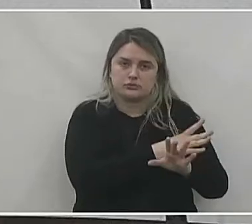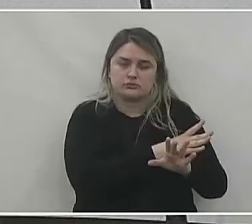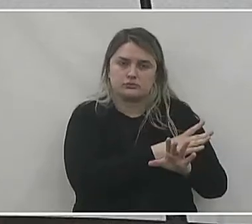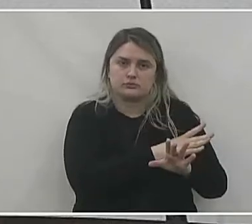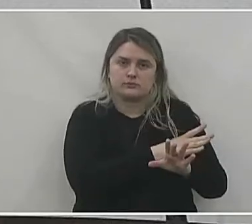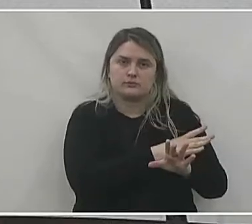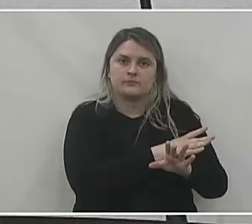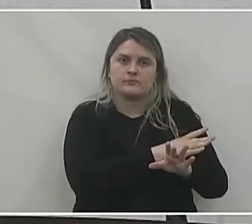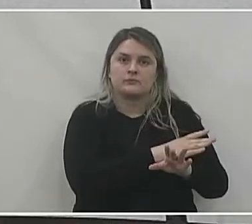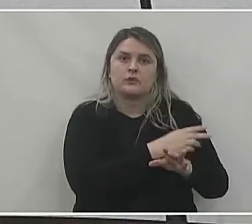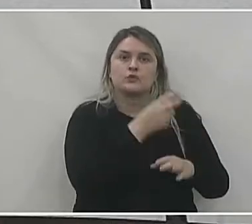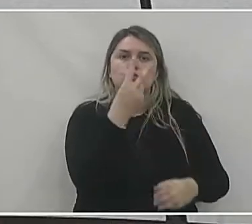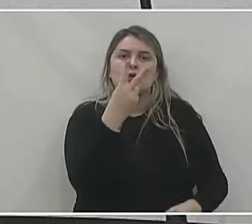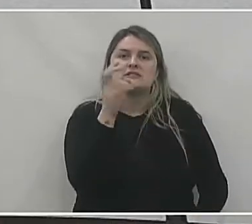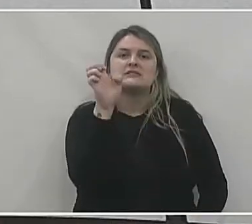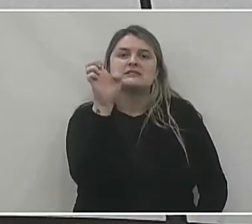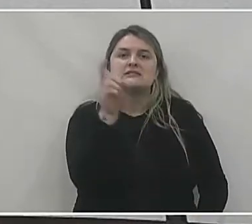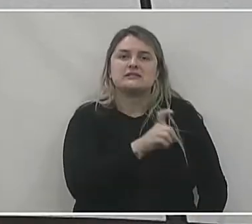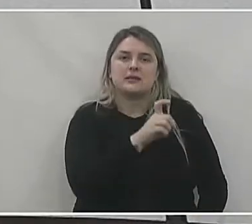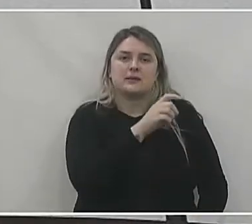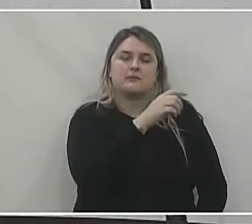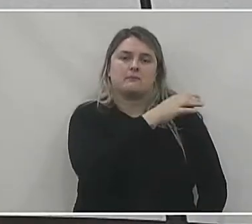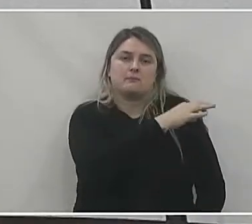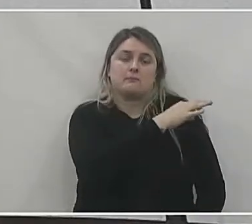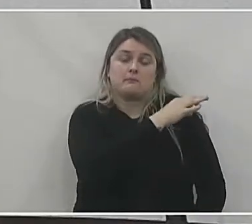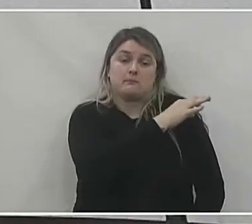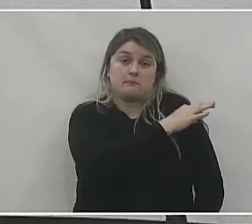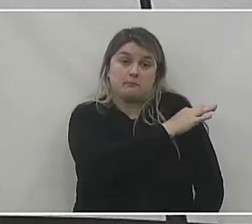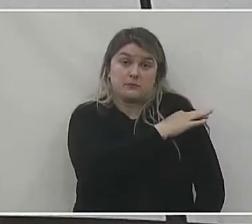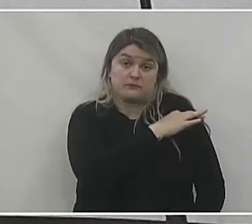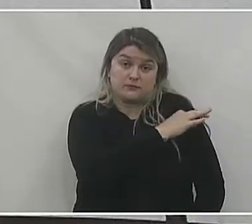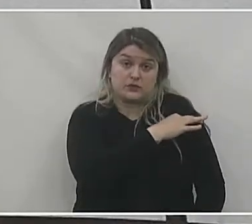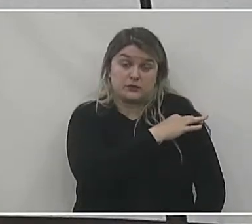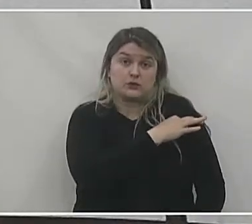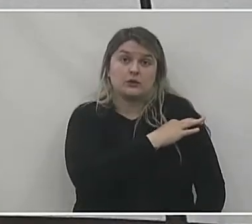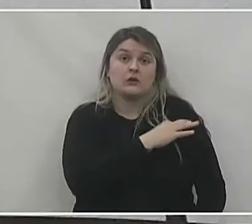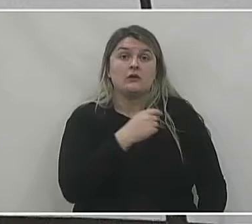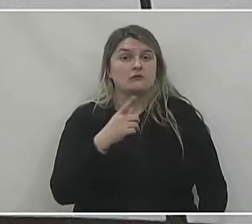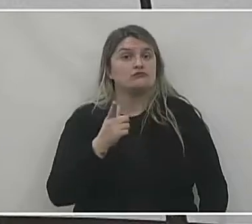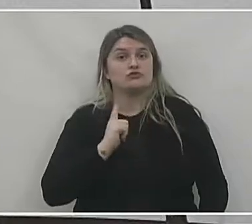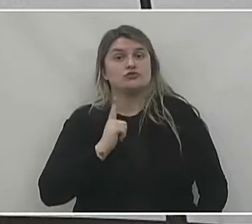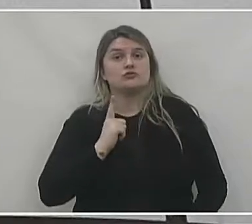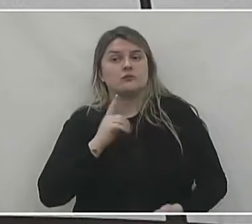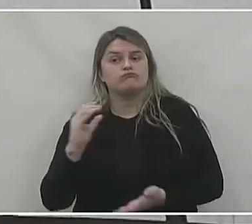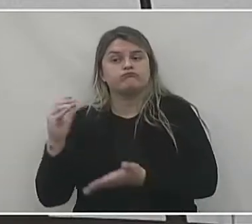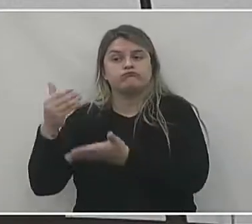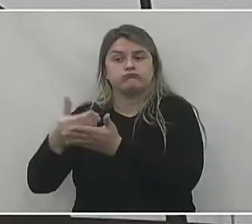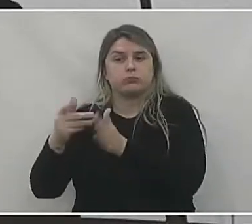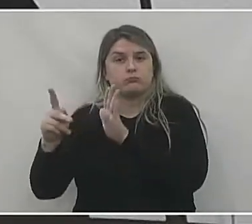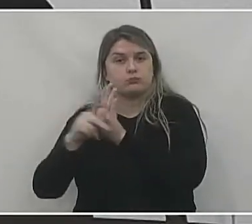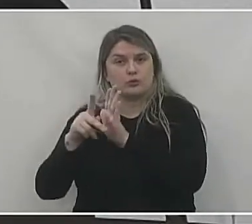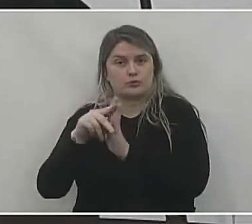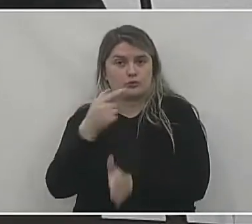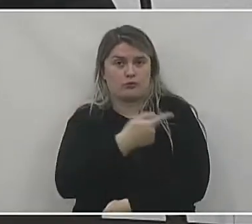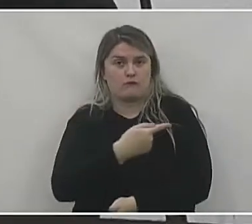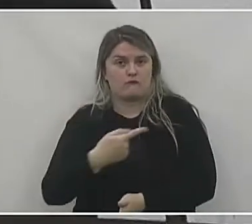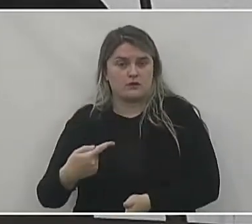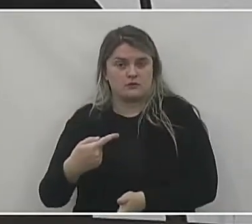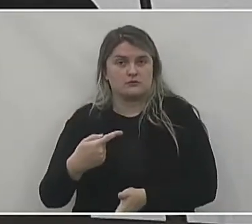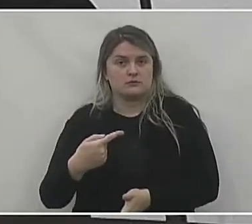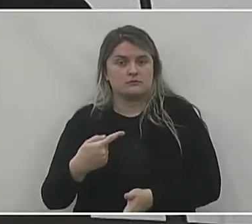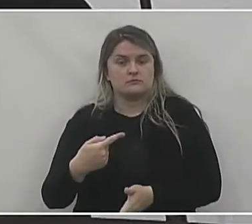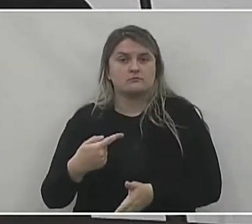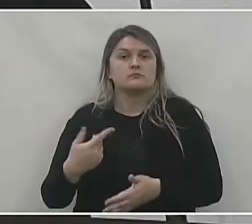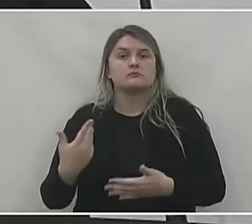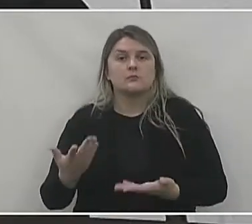dos 2 ex-prefeitos com o dinheiro que nós tínhamos conseguido com o governador e graças a Deus,